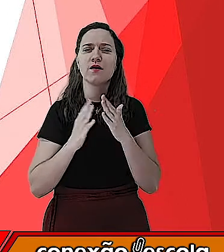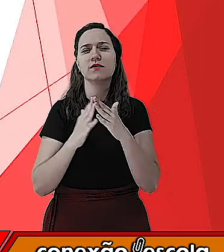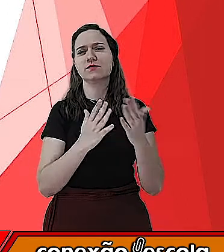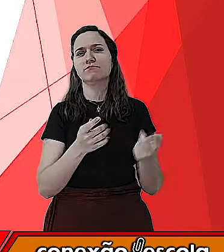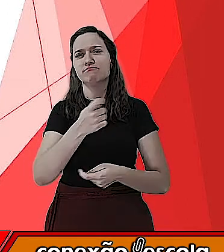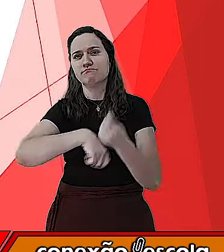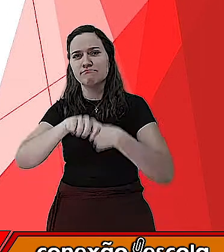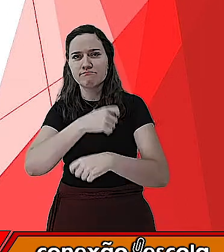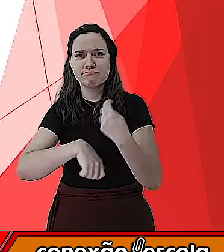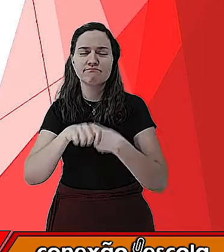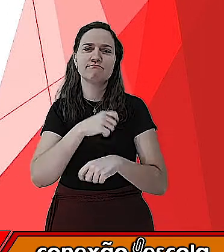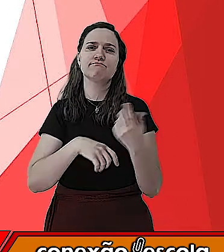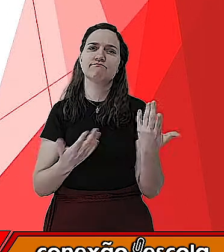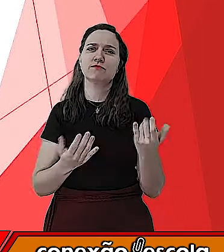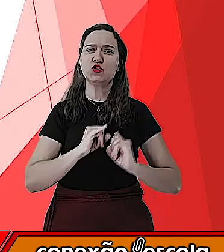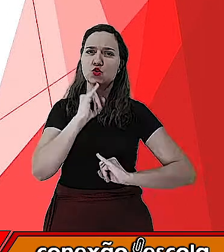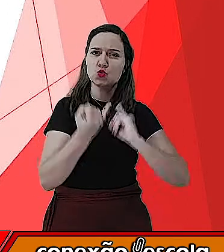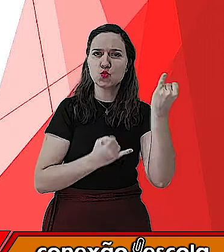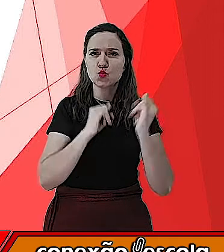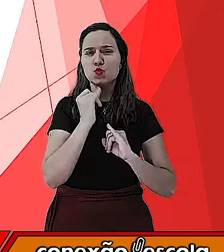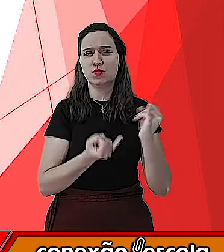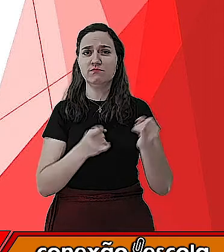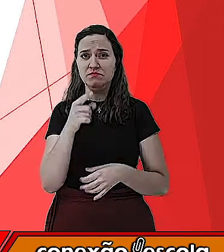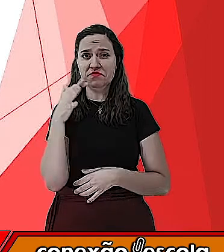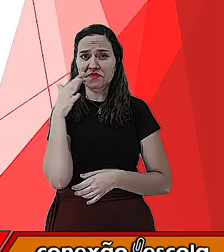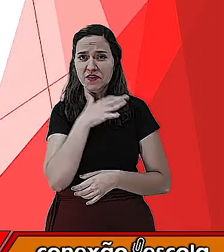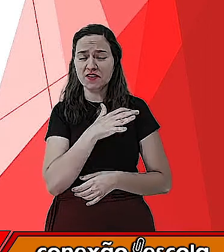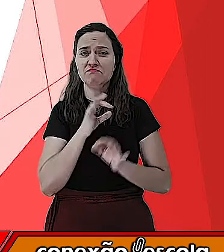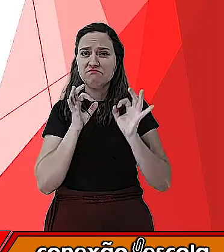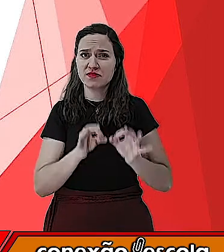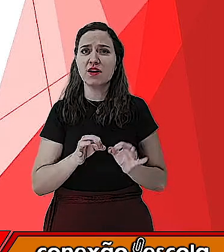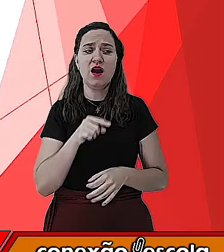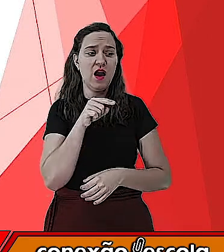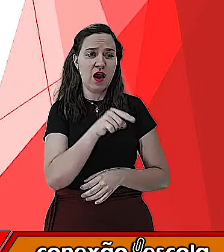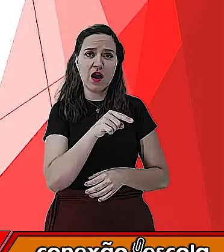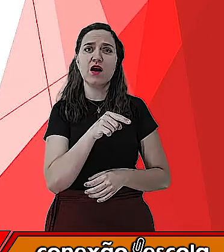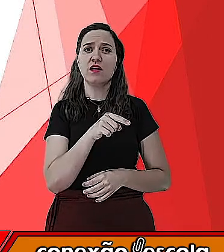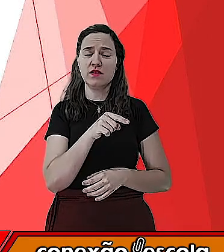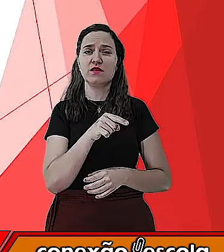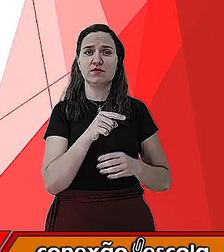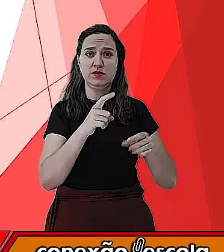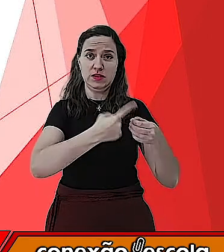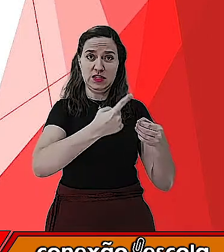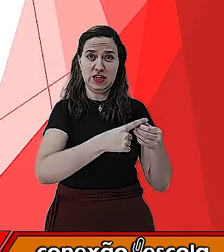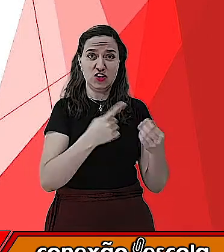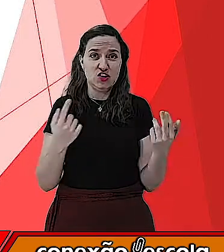o comércio, a indústria. Vocês acham que é igual ou diferente do campo?